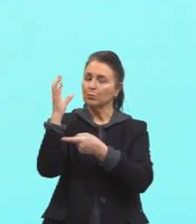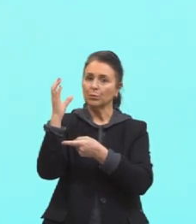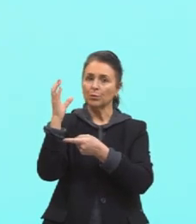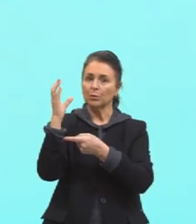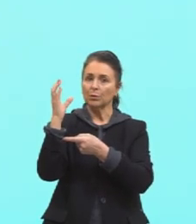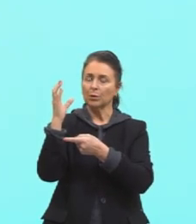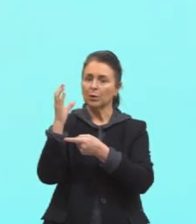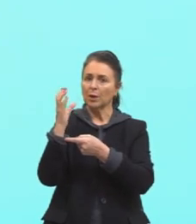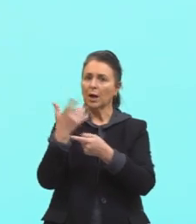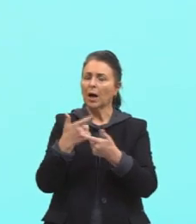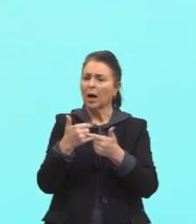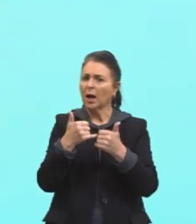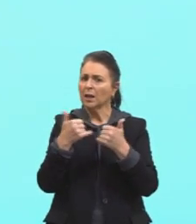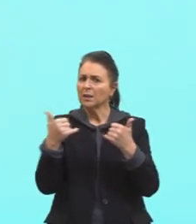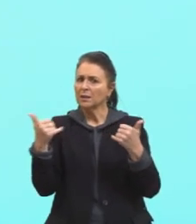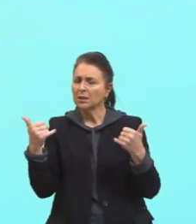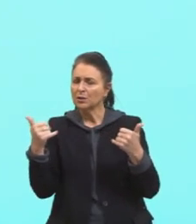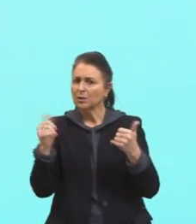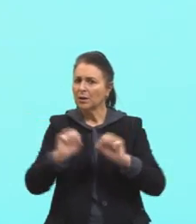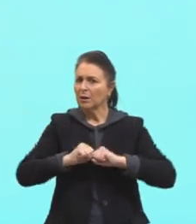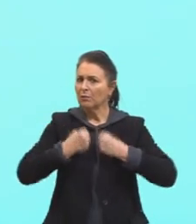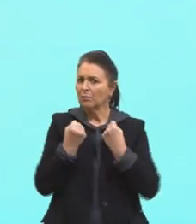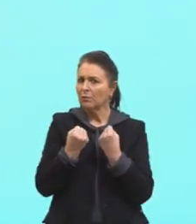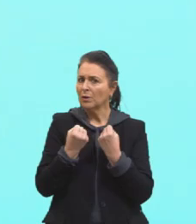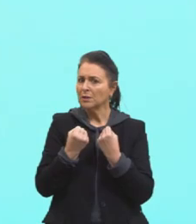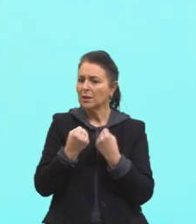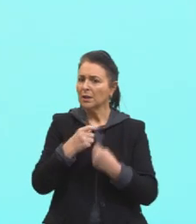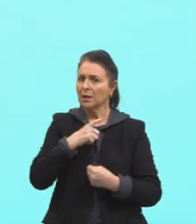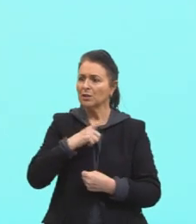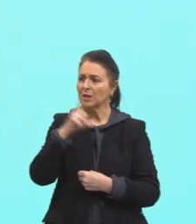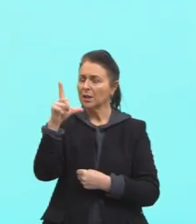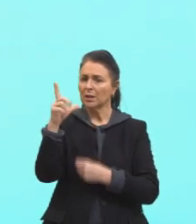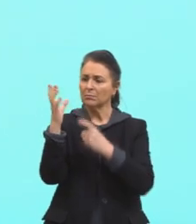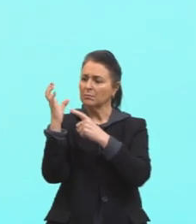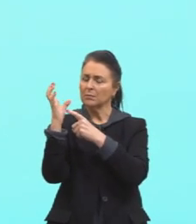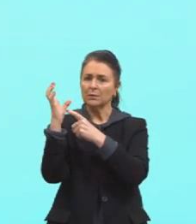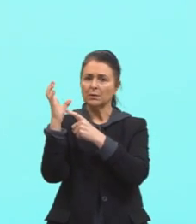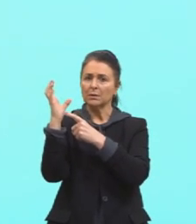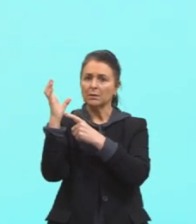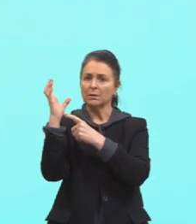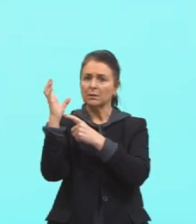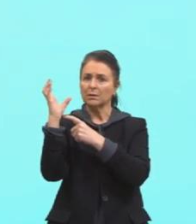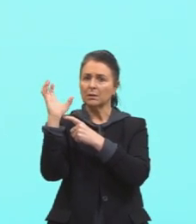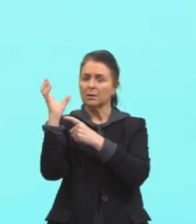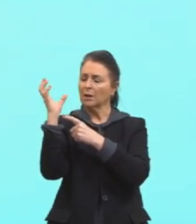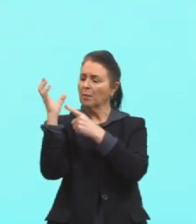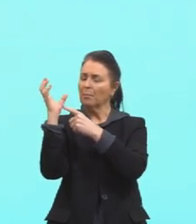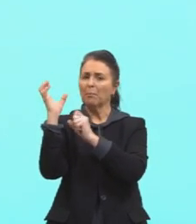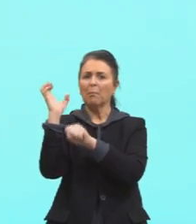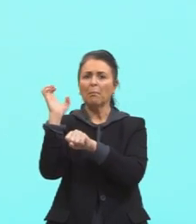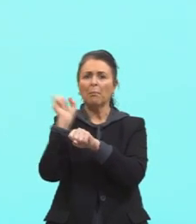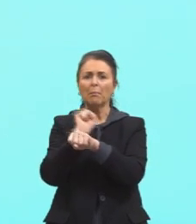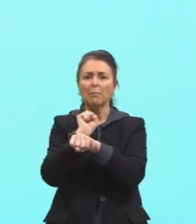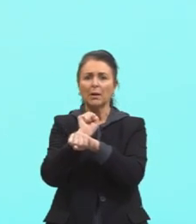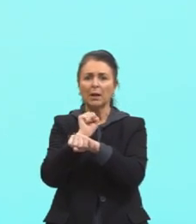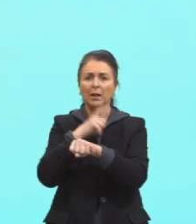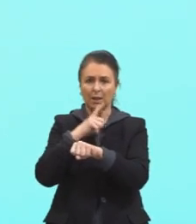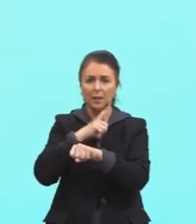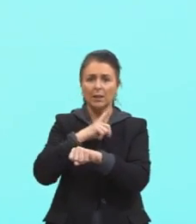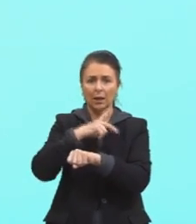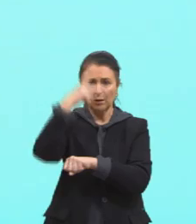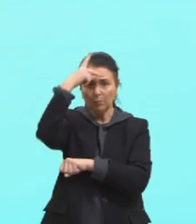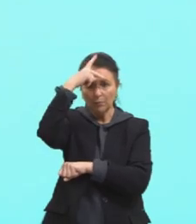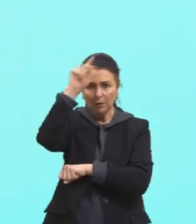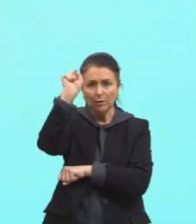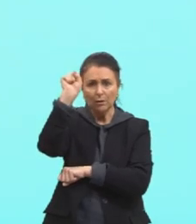a perder a energia potencial que ela tinha armazenado aqui nesse ponto que que apesar dela tá parada ela tinha uma energia potencial